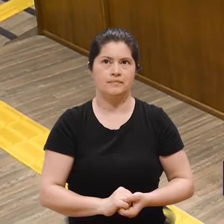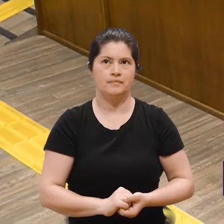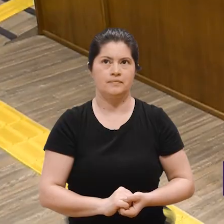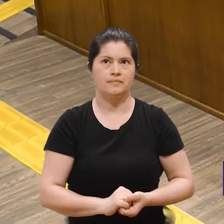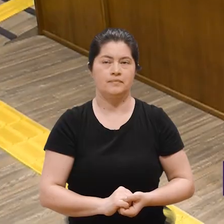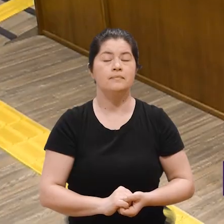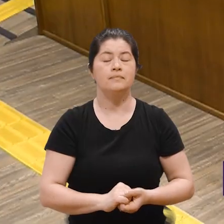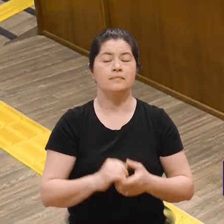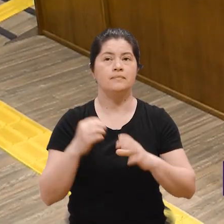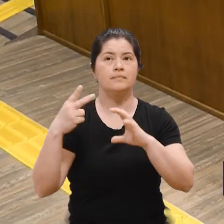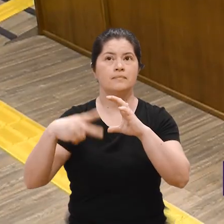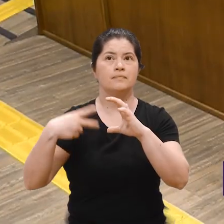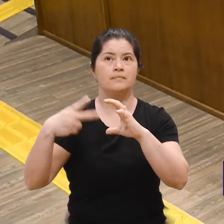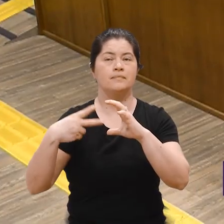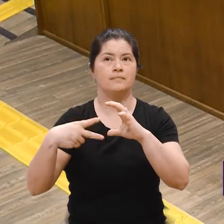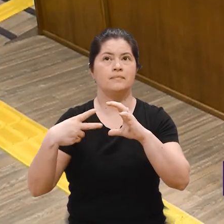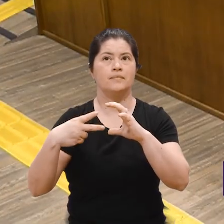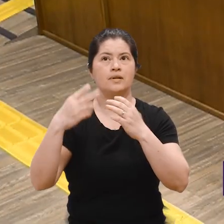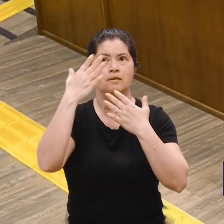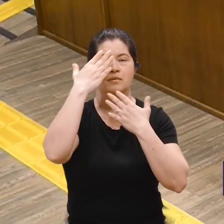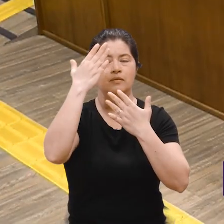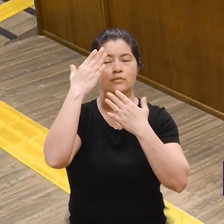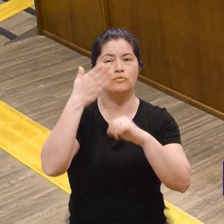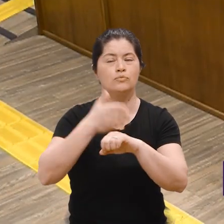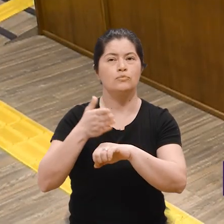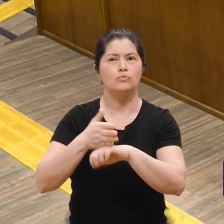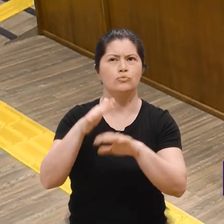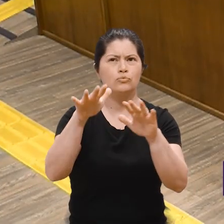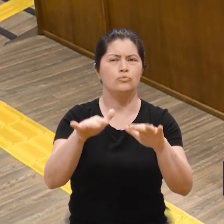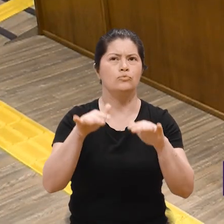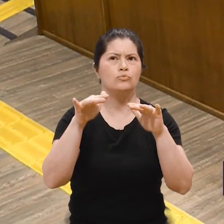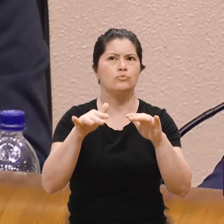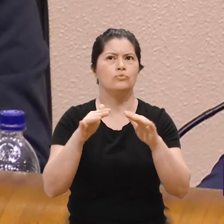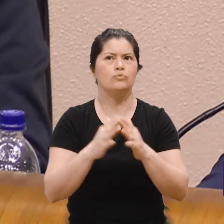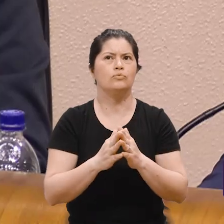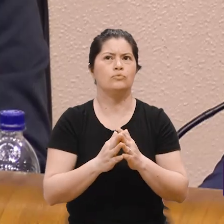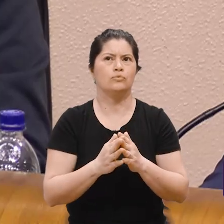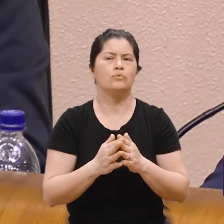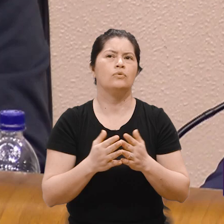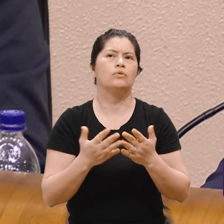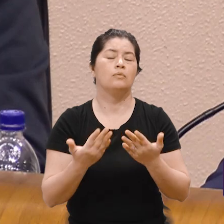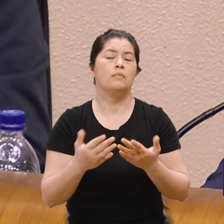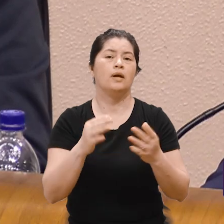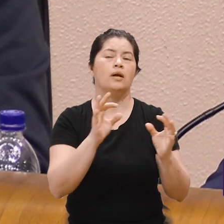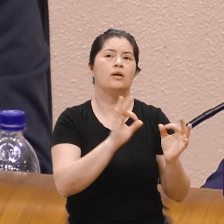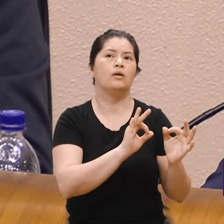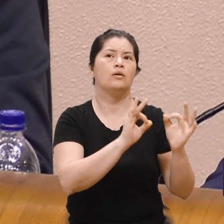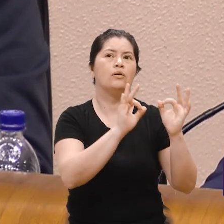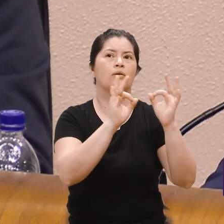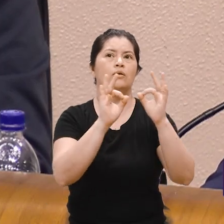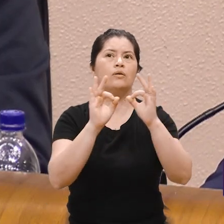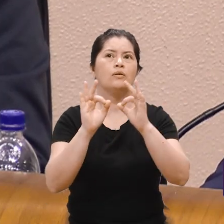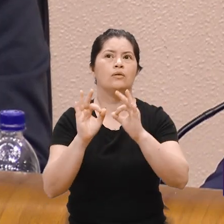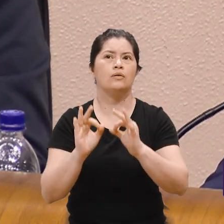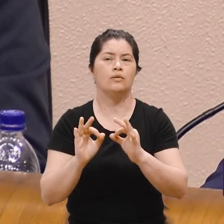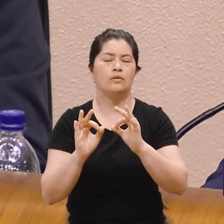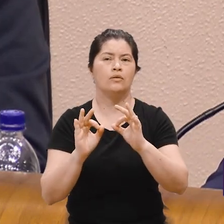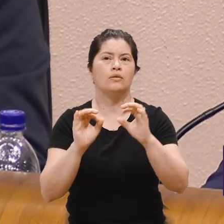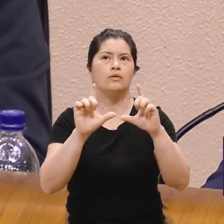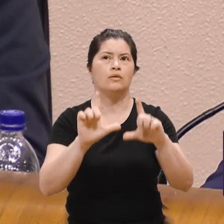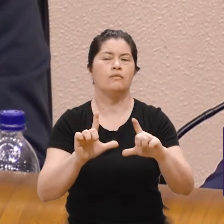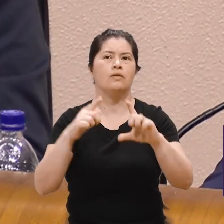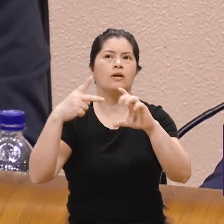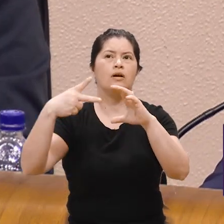A Câmara Municipal de Vereadores agradece a presença de todos, bem como aqueles que vão nos acompanhar através da TV